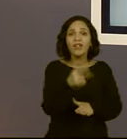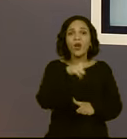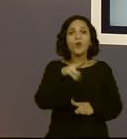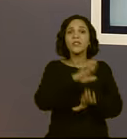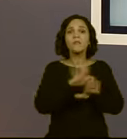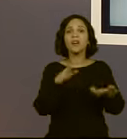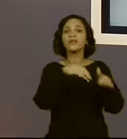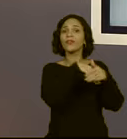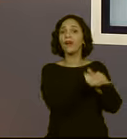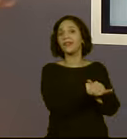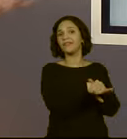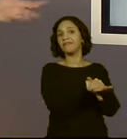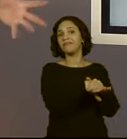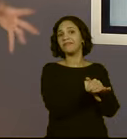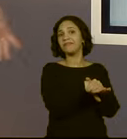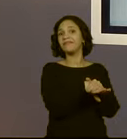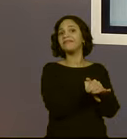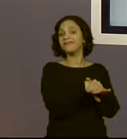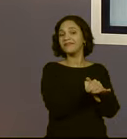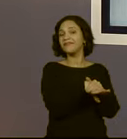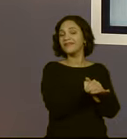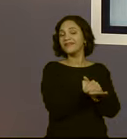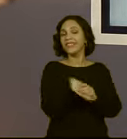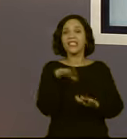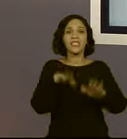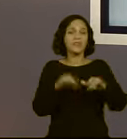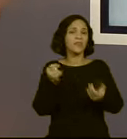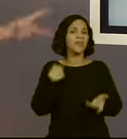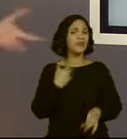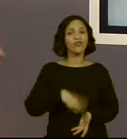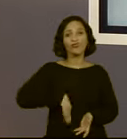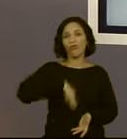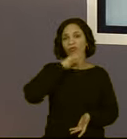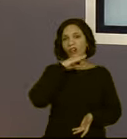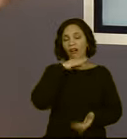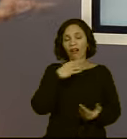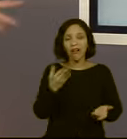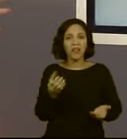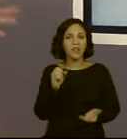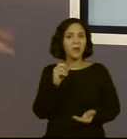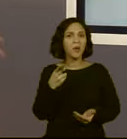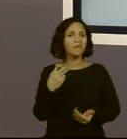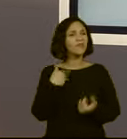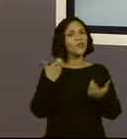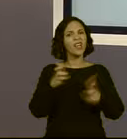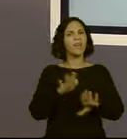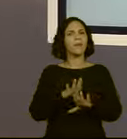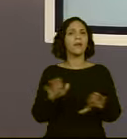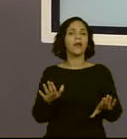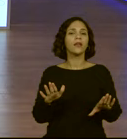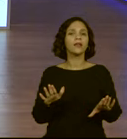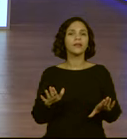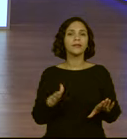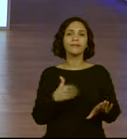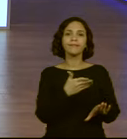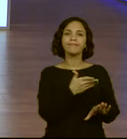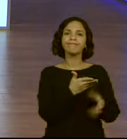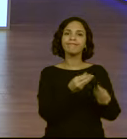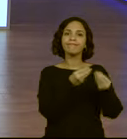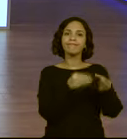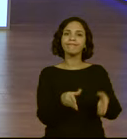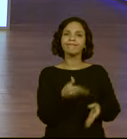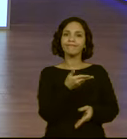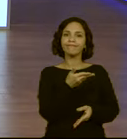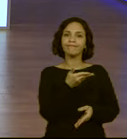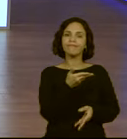Talvez você precise é você tá lá enjoo e e não queira mais aquele item E